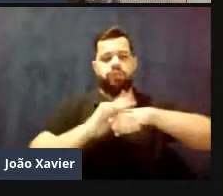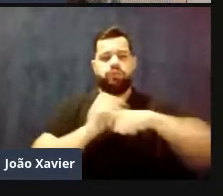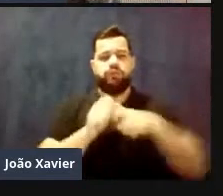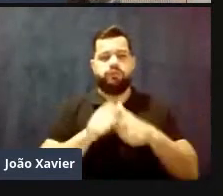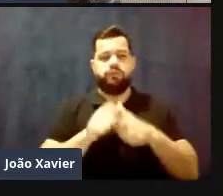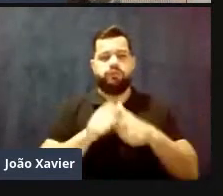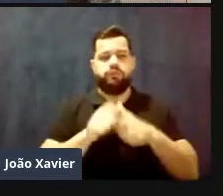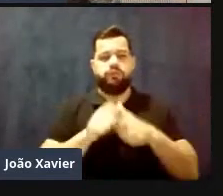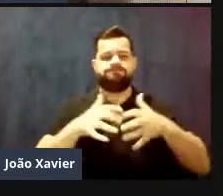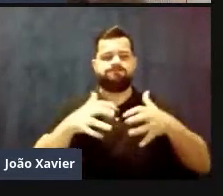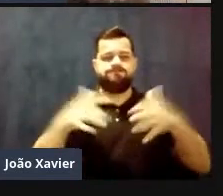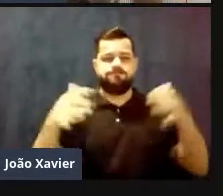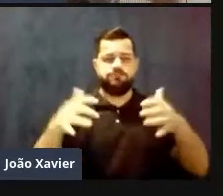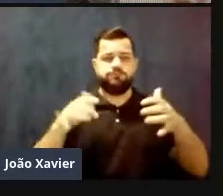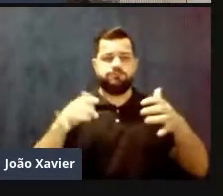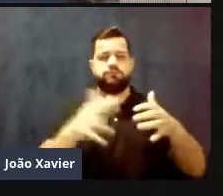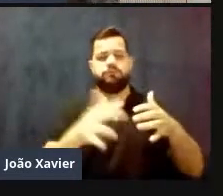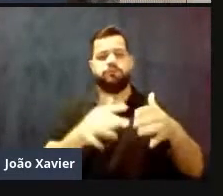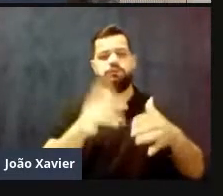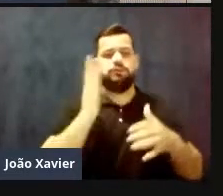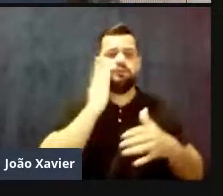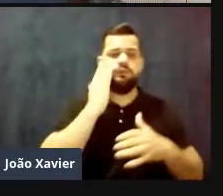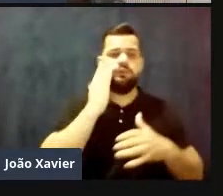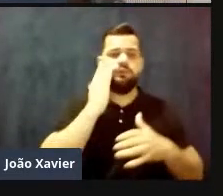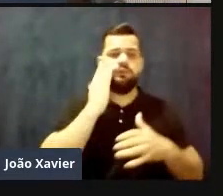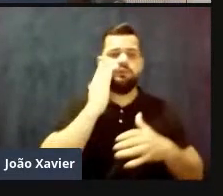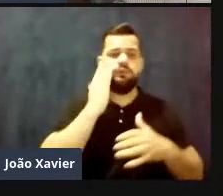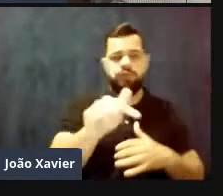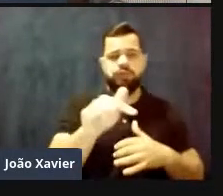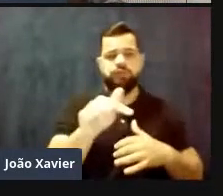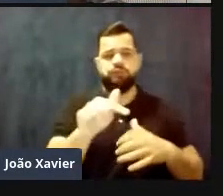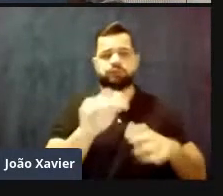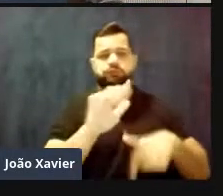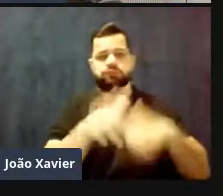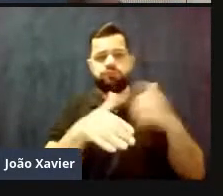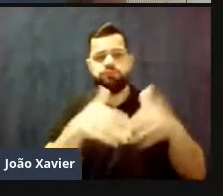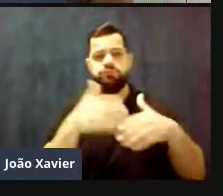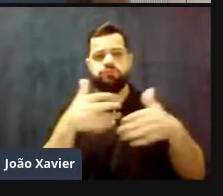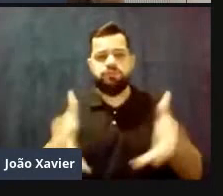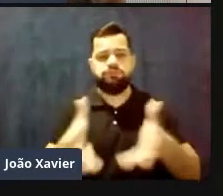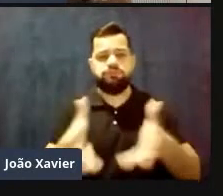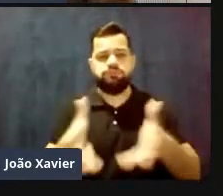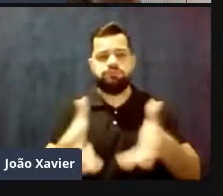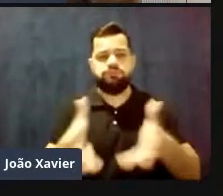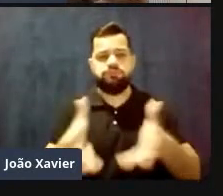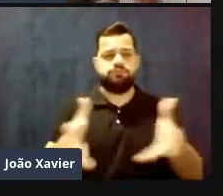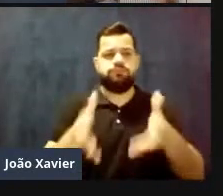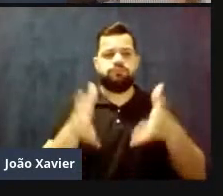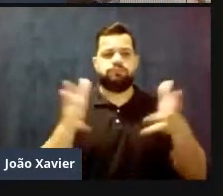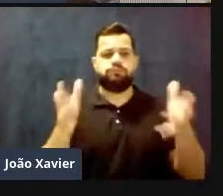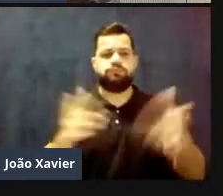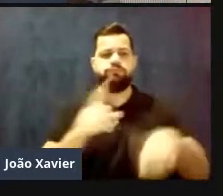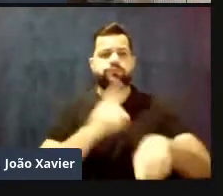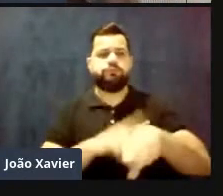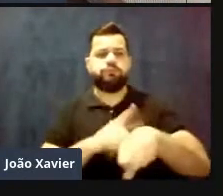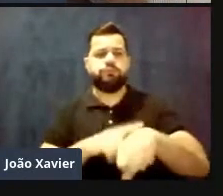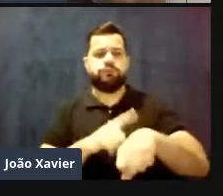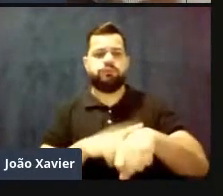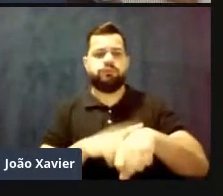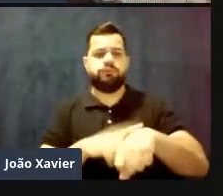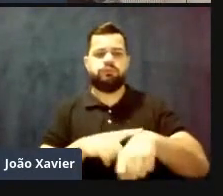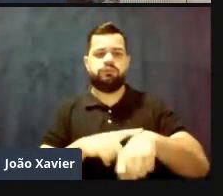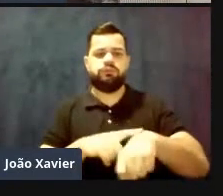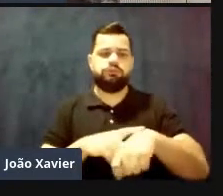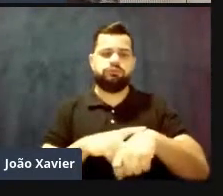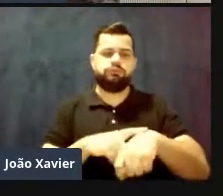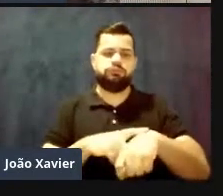sétimo dia, a gente entra no que seria a fase de estabilização convalescente, ou seja, é o momento em que eu tenho o cenário, talvez, do